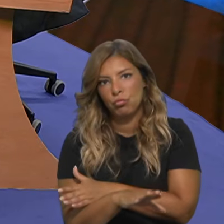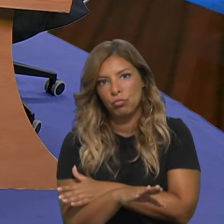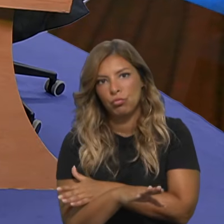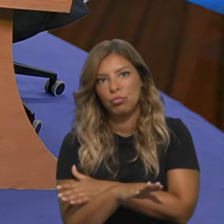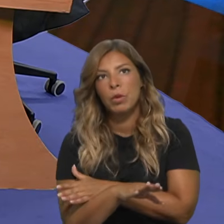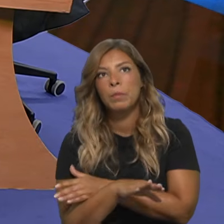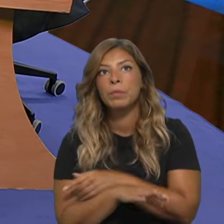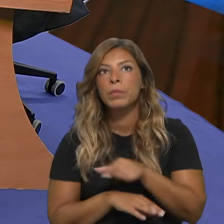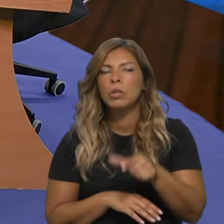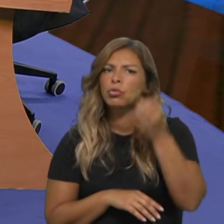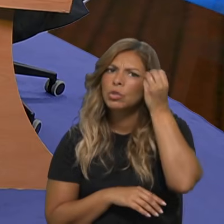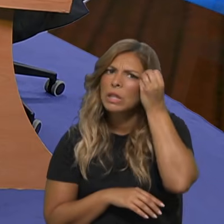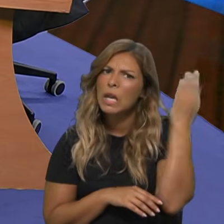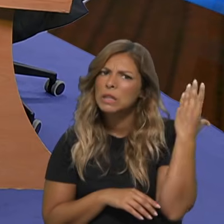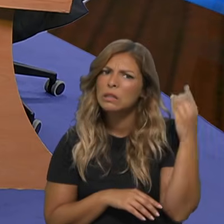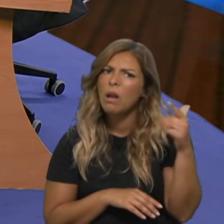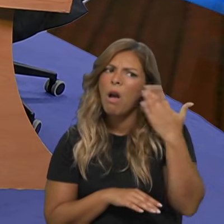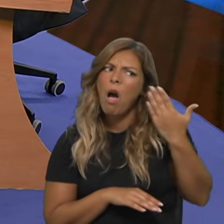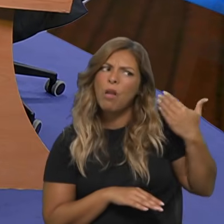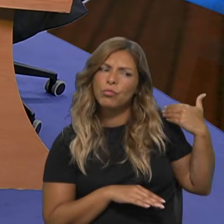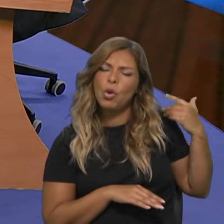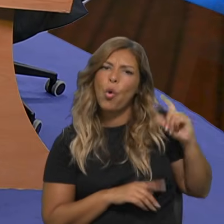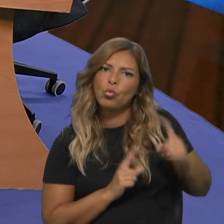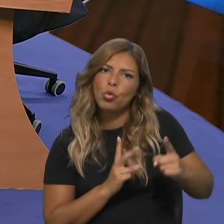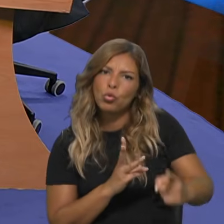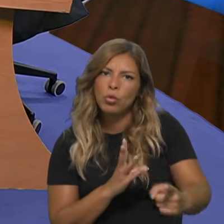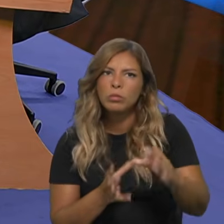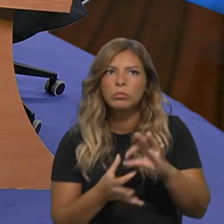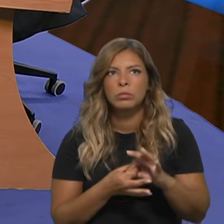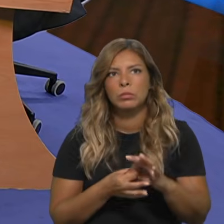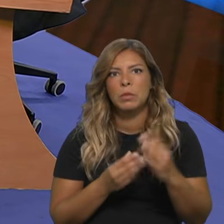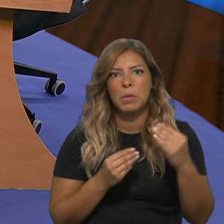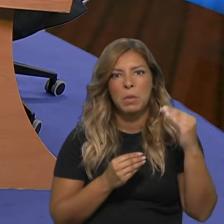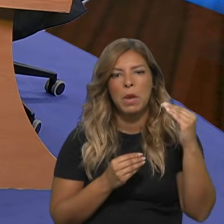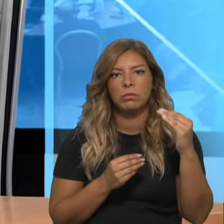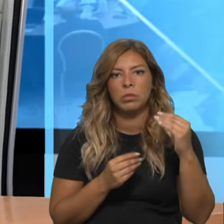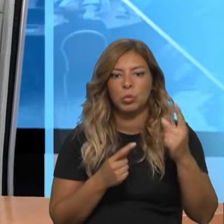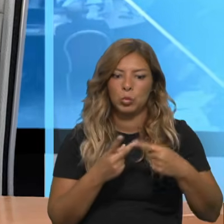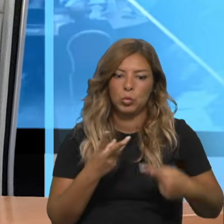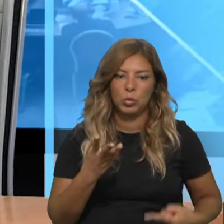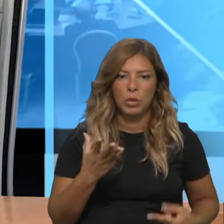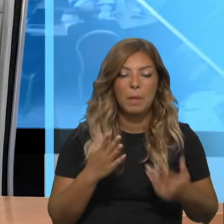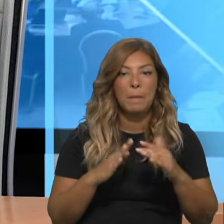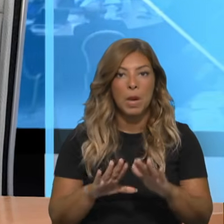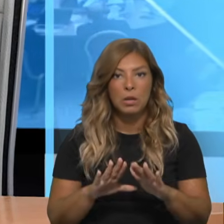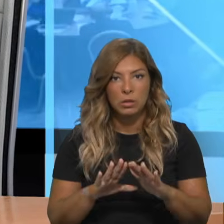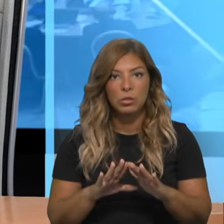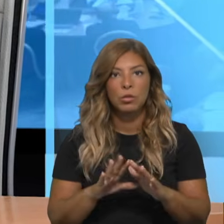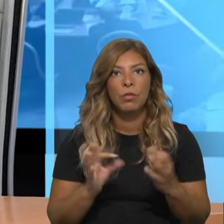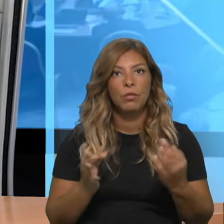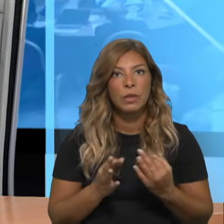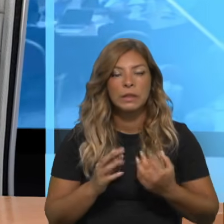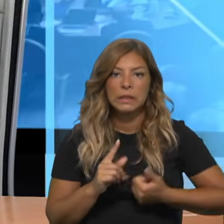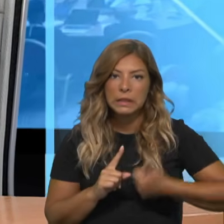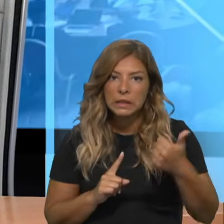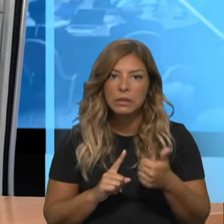e esquecem-se as que ficam para trás, atenção, quando elas continuam a ser dramáticas na mesma. Outro foco, e a nossa